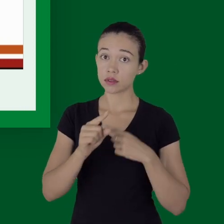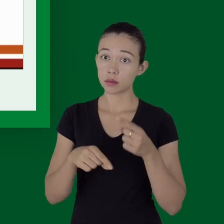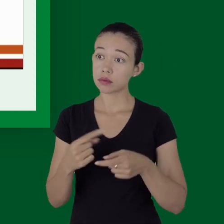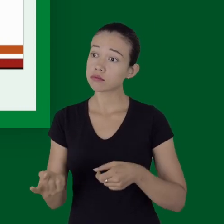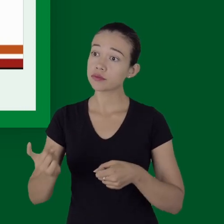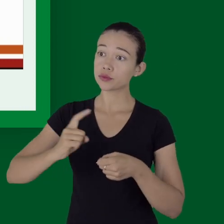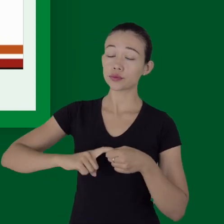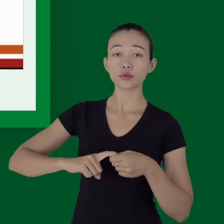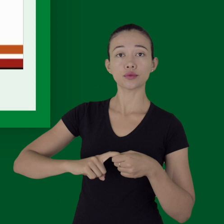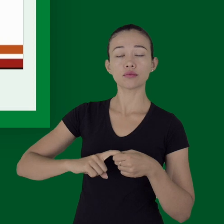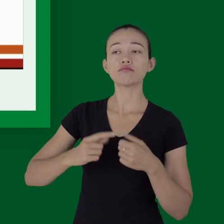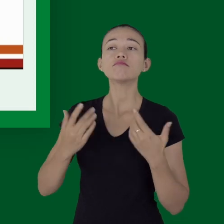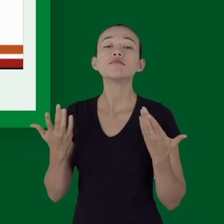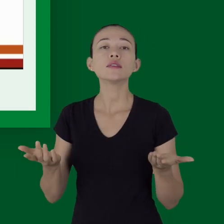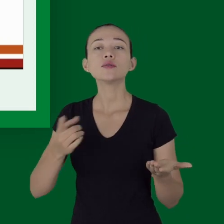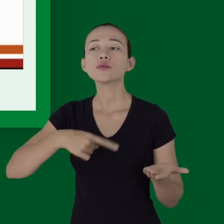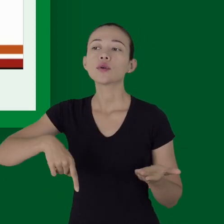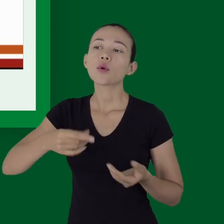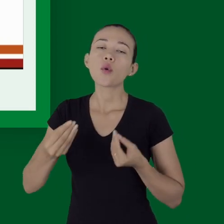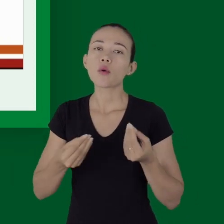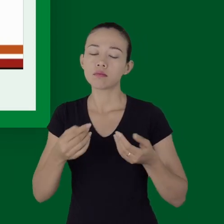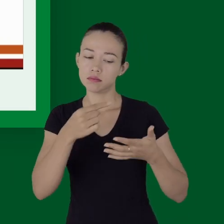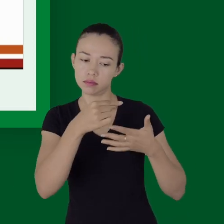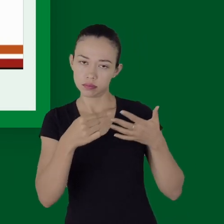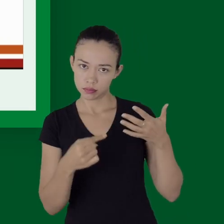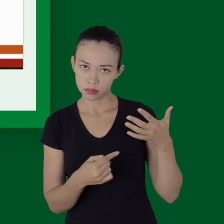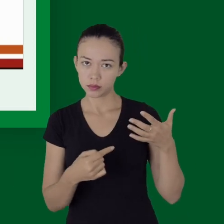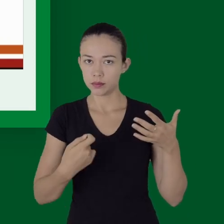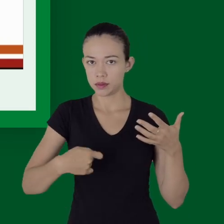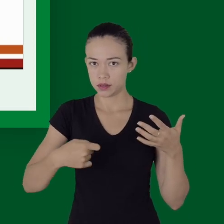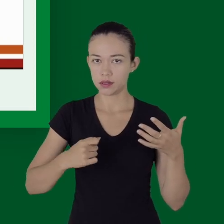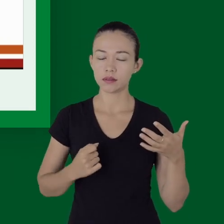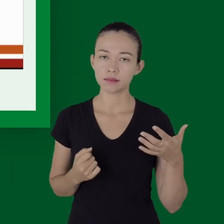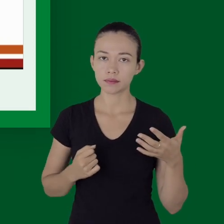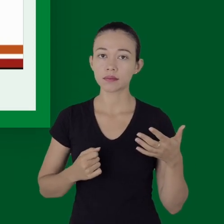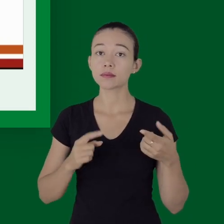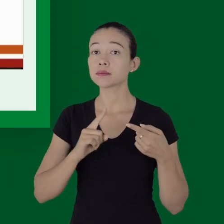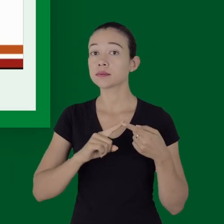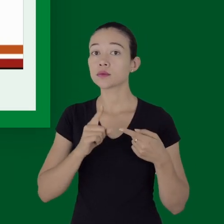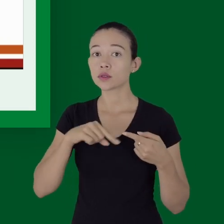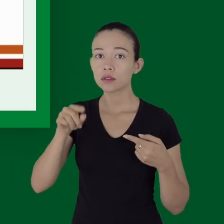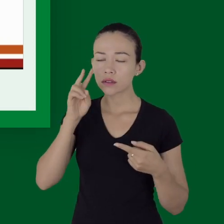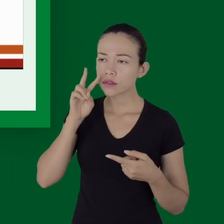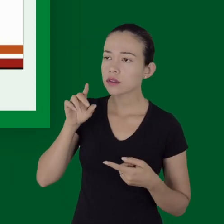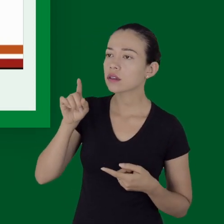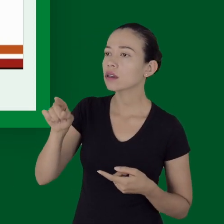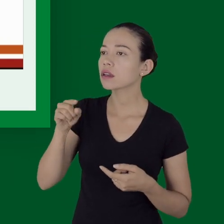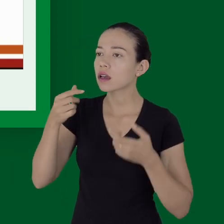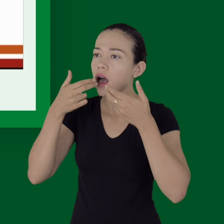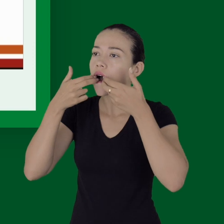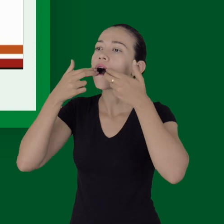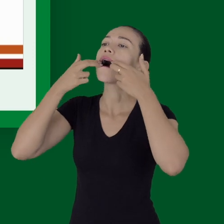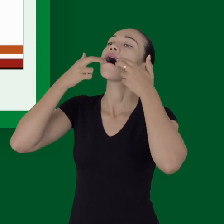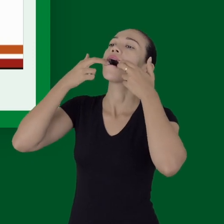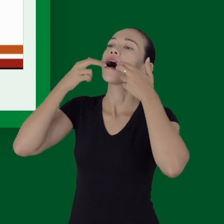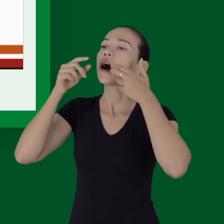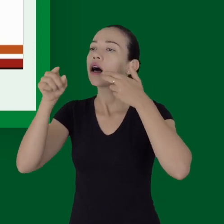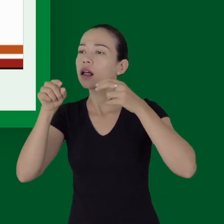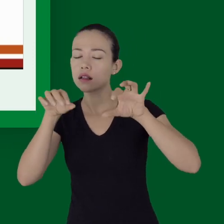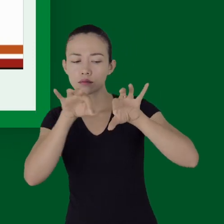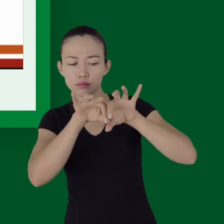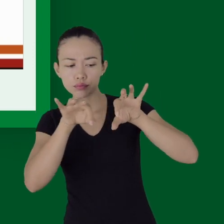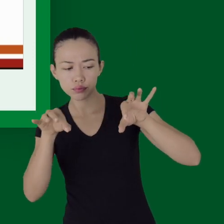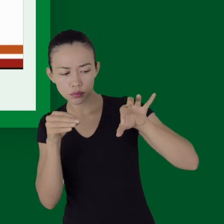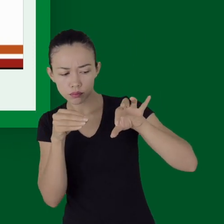vai começar com o manejo da via aérea. Então, ver se o tubo está posicionado adequadamente, fixa adequadamente o tubo, que às vezes a gente não conseguiu fixar muito bem